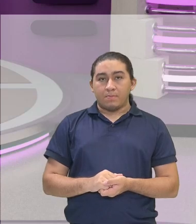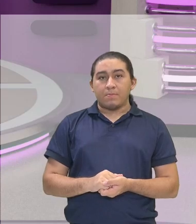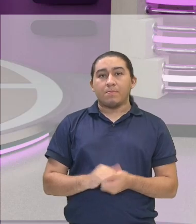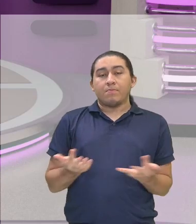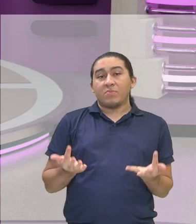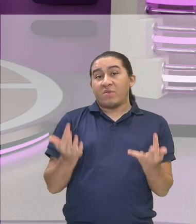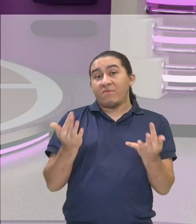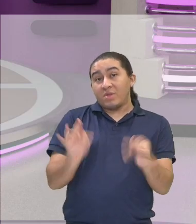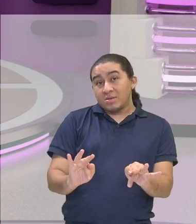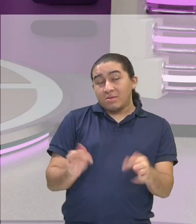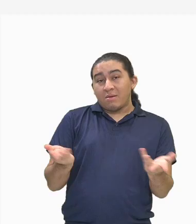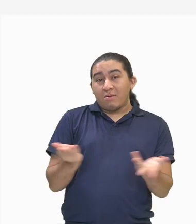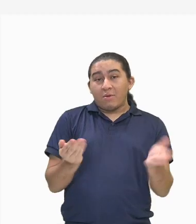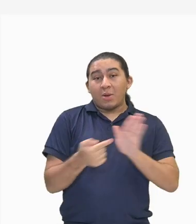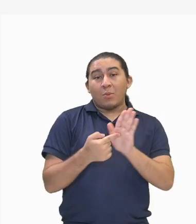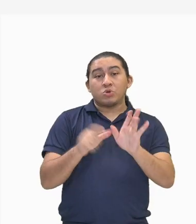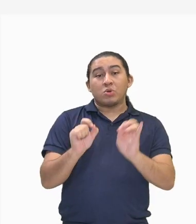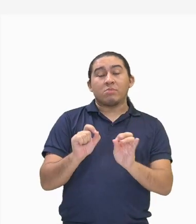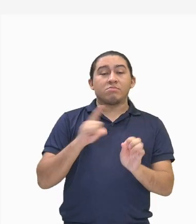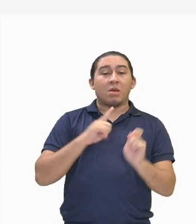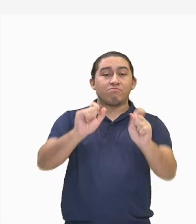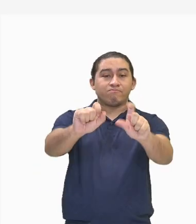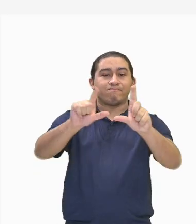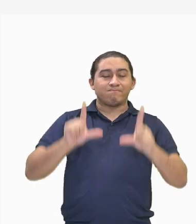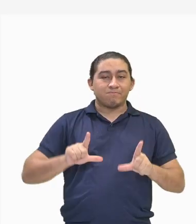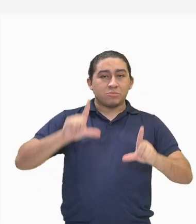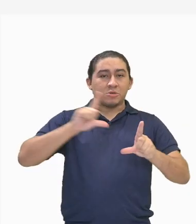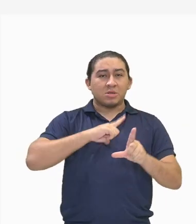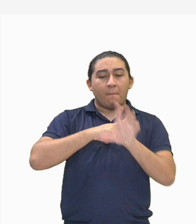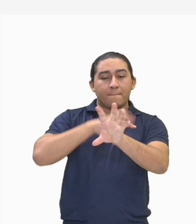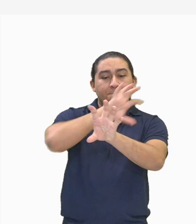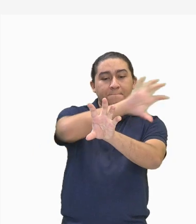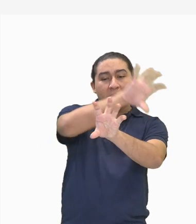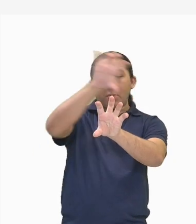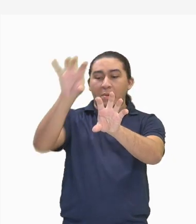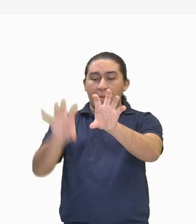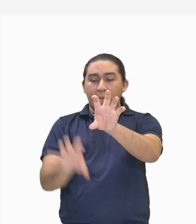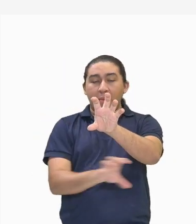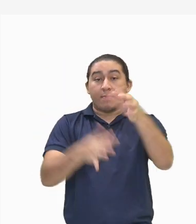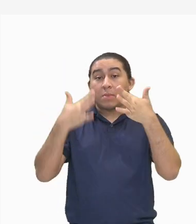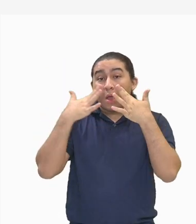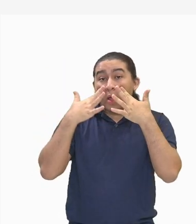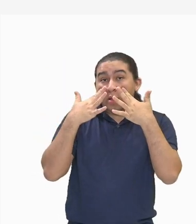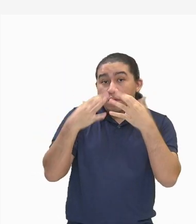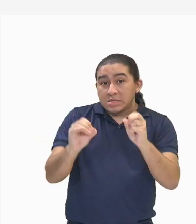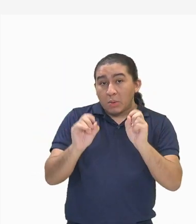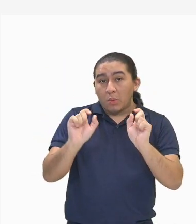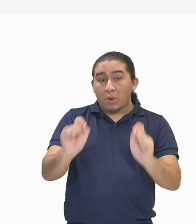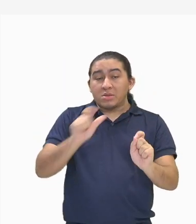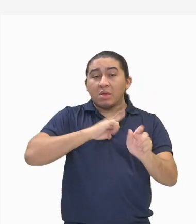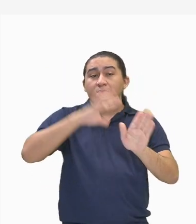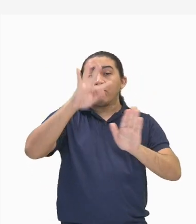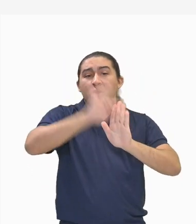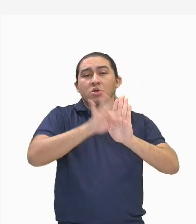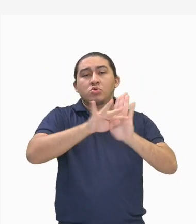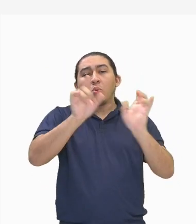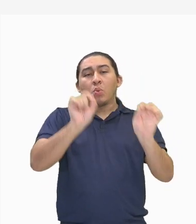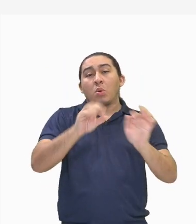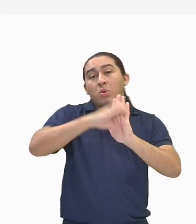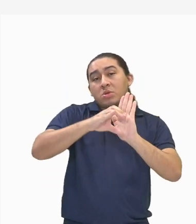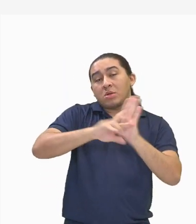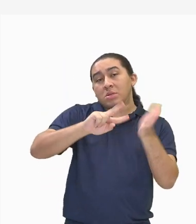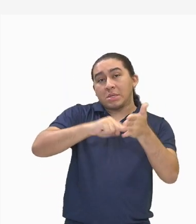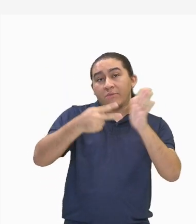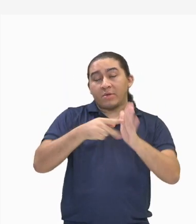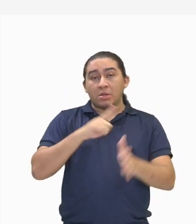nós mostraremos aqui a nossa cartela com um mapa mental. Então, observem aí que está escrito o que é o número decimal, a sua